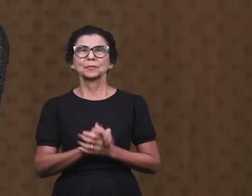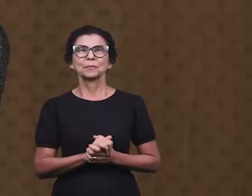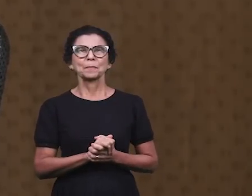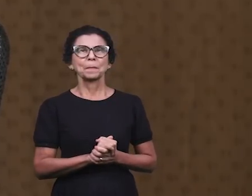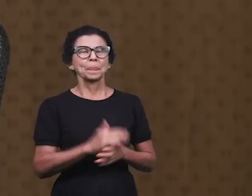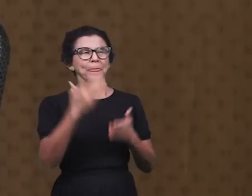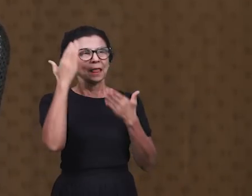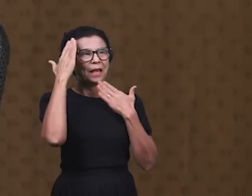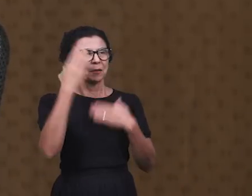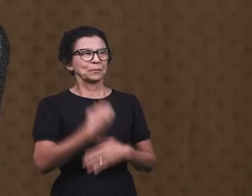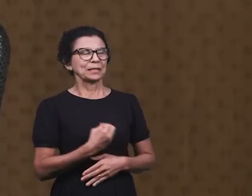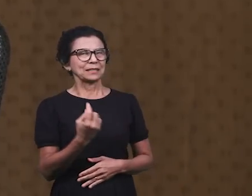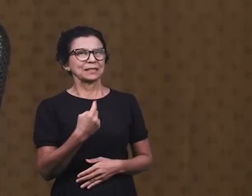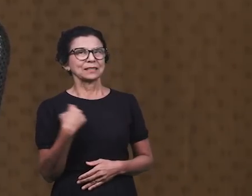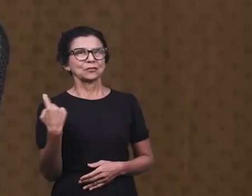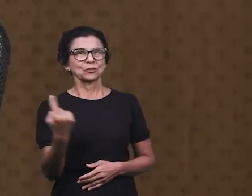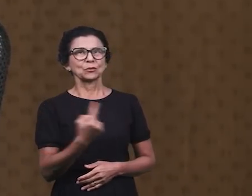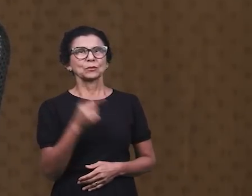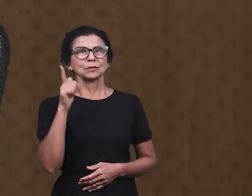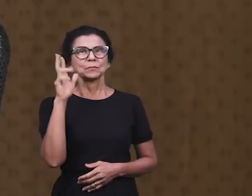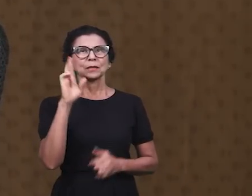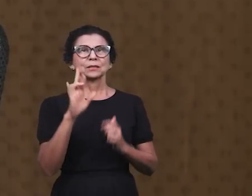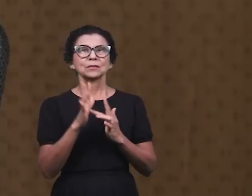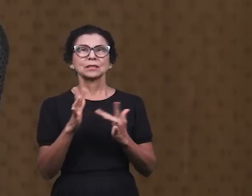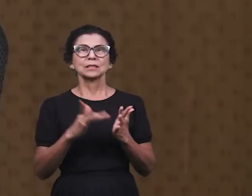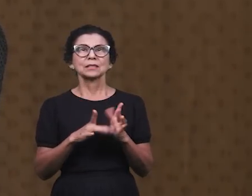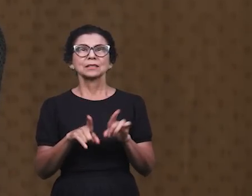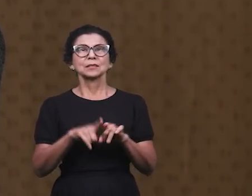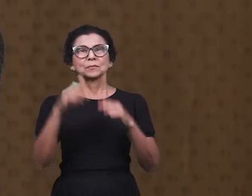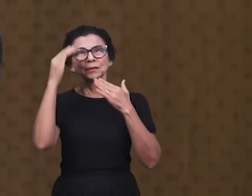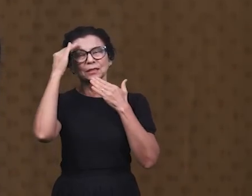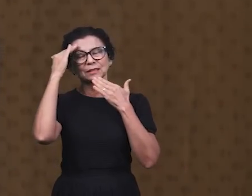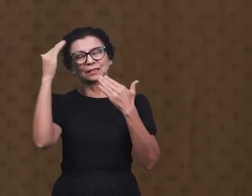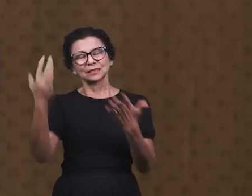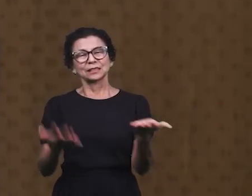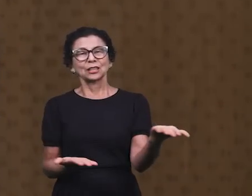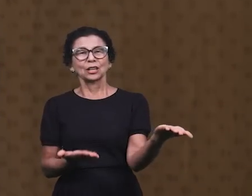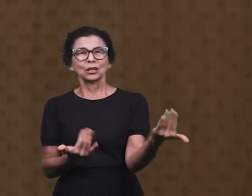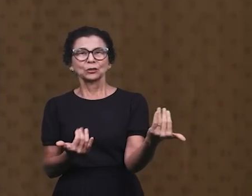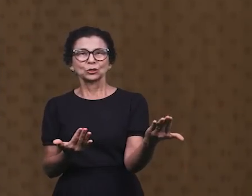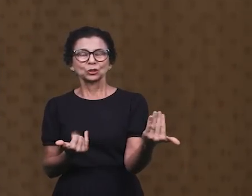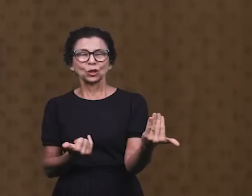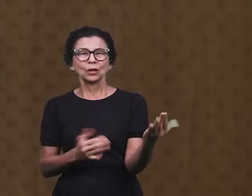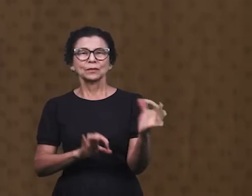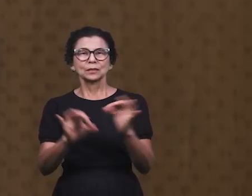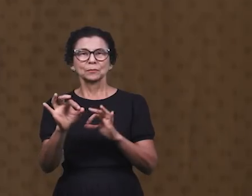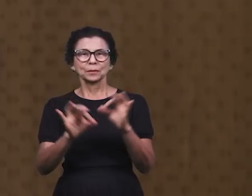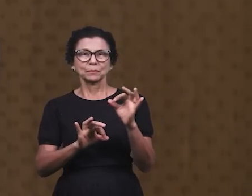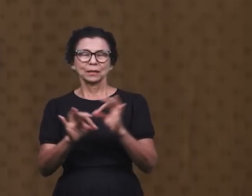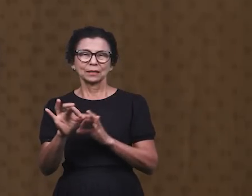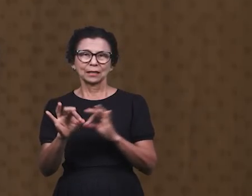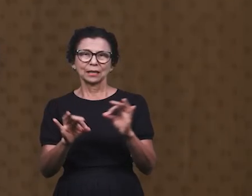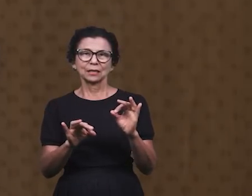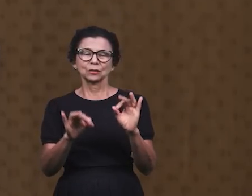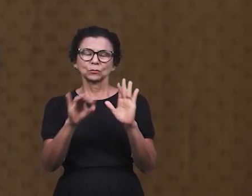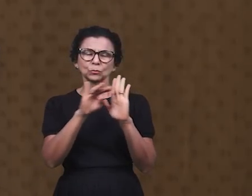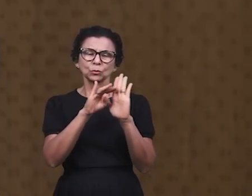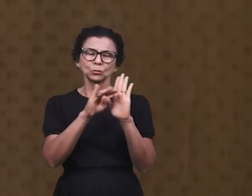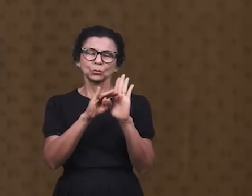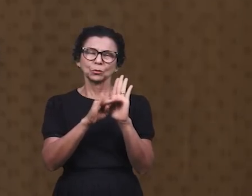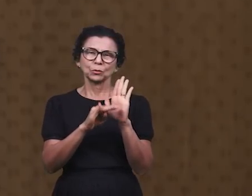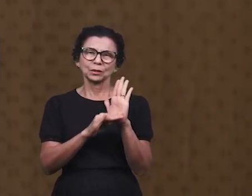agradecer a presença de todos, a paz do Senhor, e também agradecer aos nossos jovens roteiristas, a Nínive,